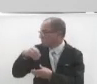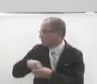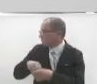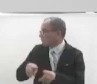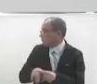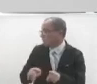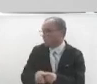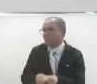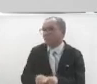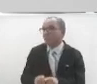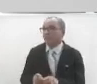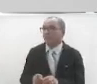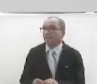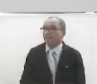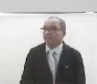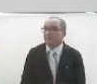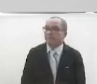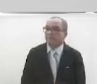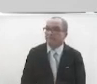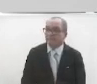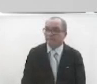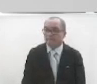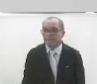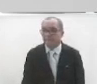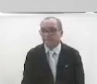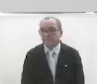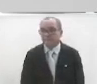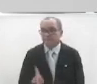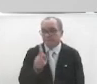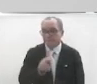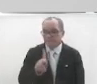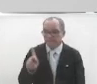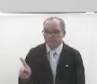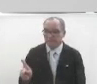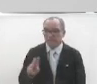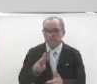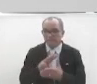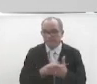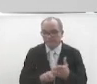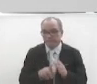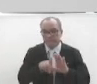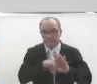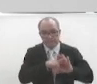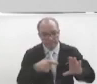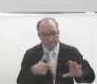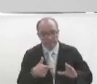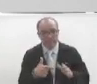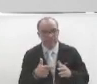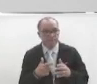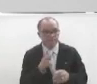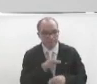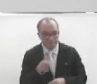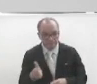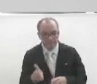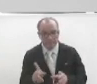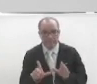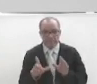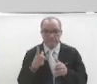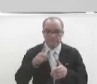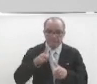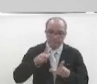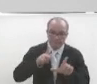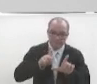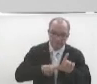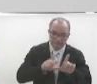E aí o docente do magistério dos perfis e licenciatura plena em